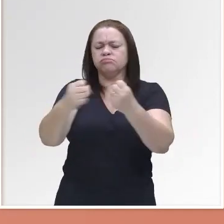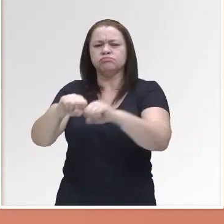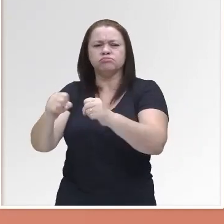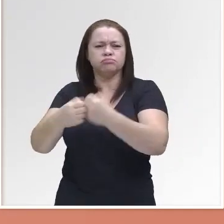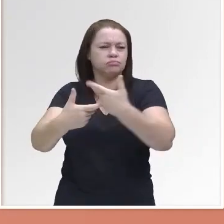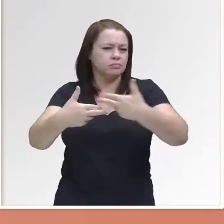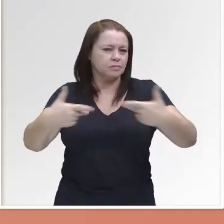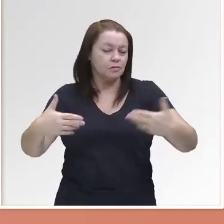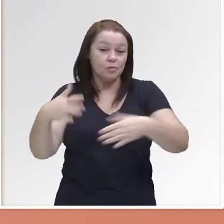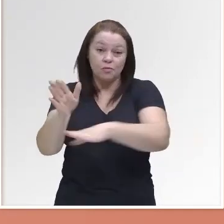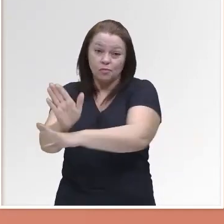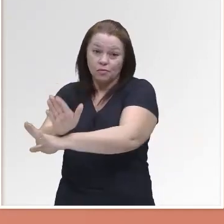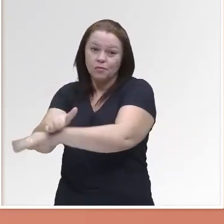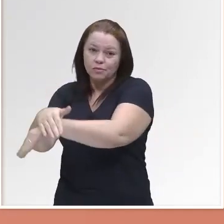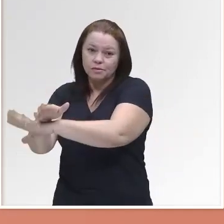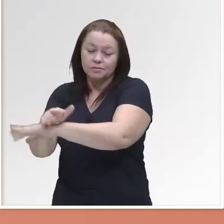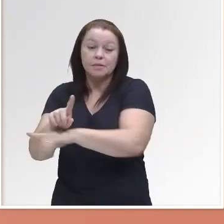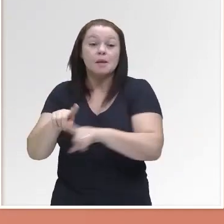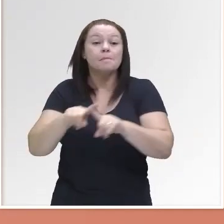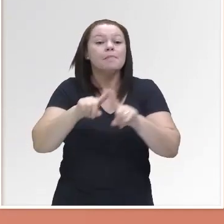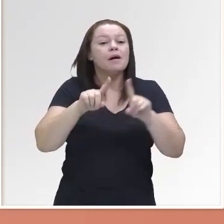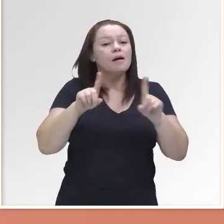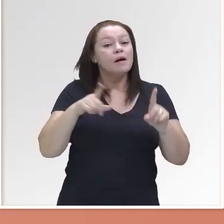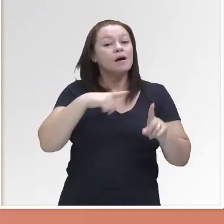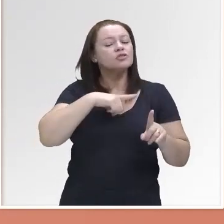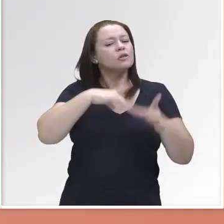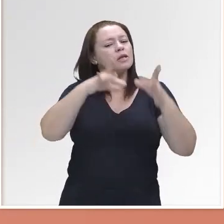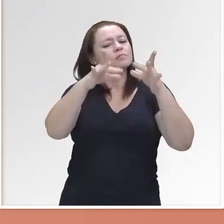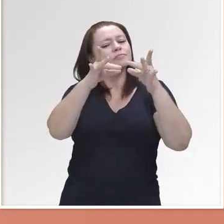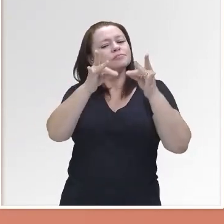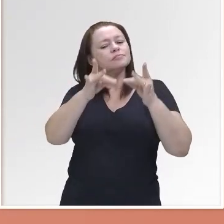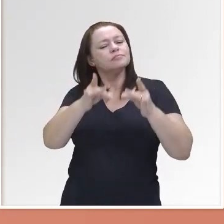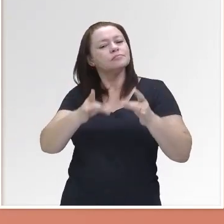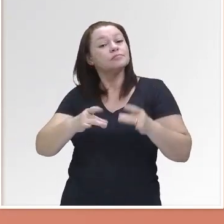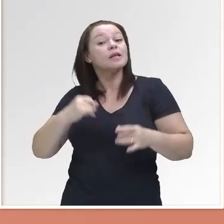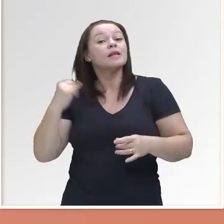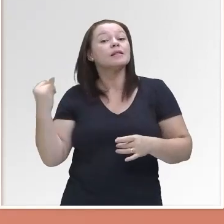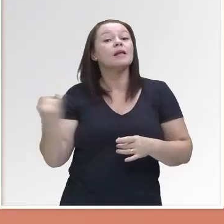Tinha um detalhe muito importante: Ariel havia se